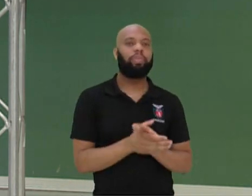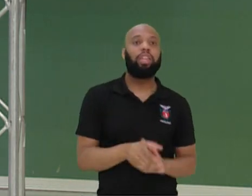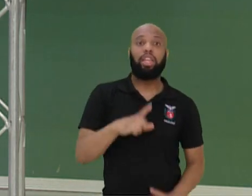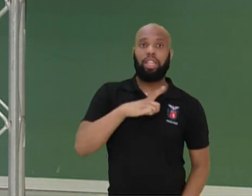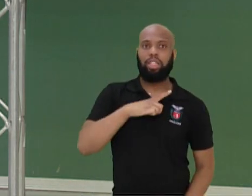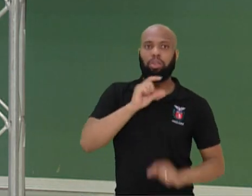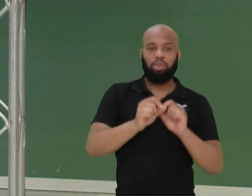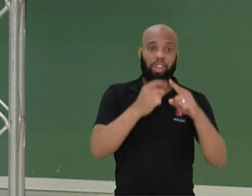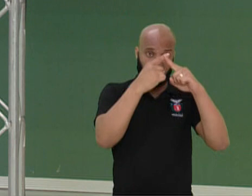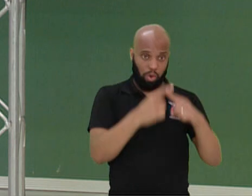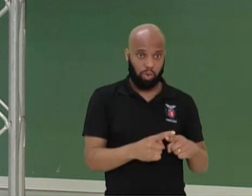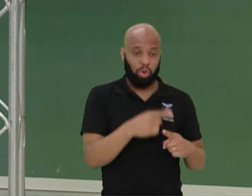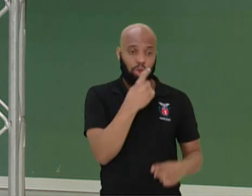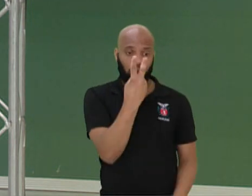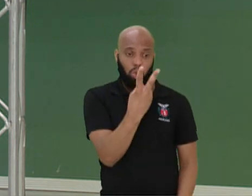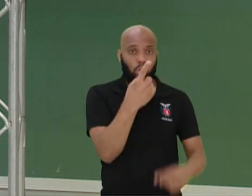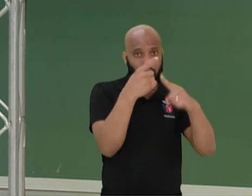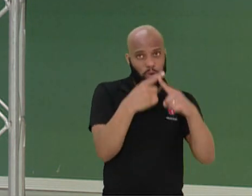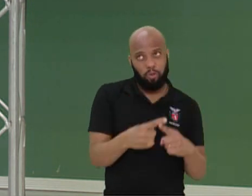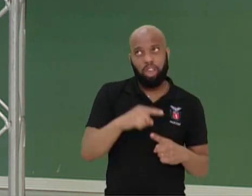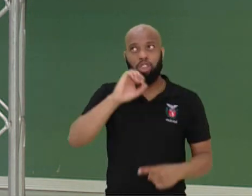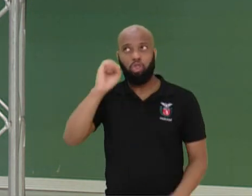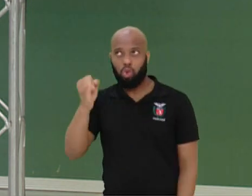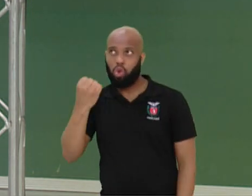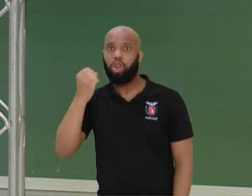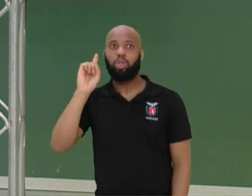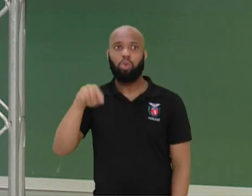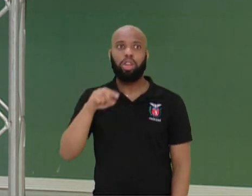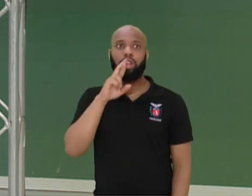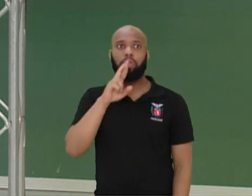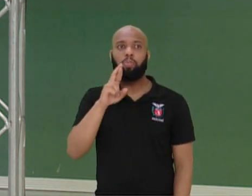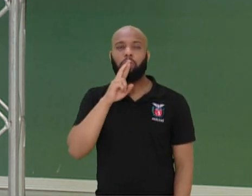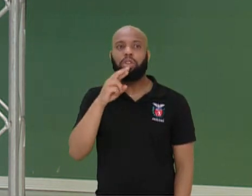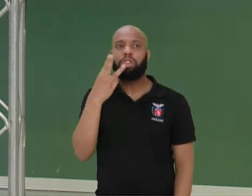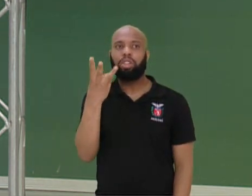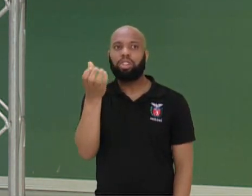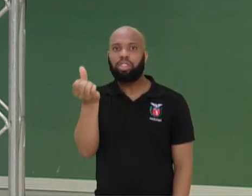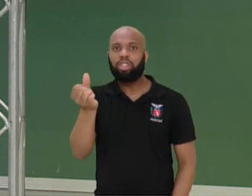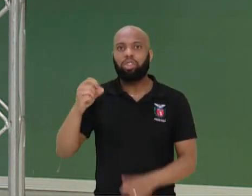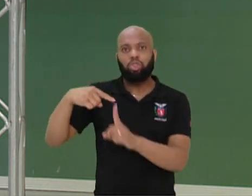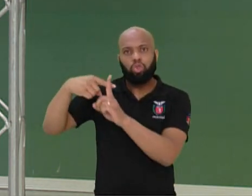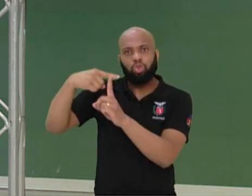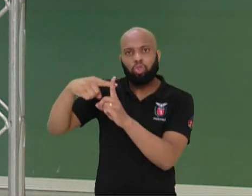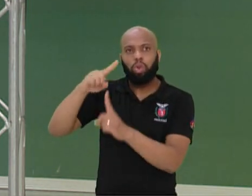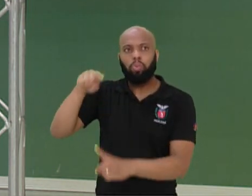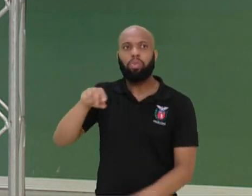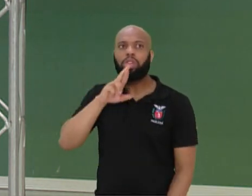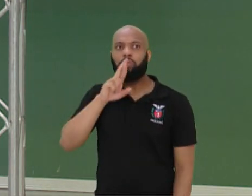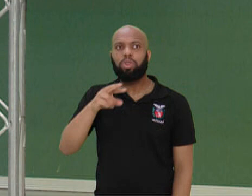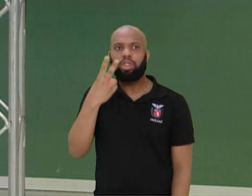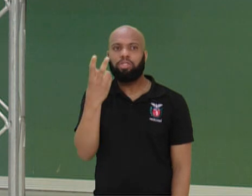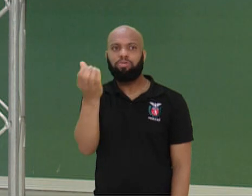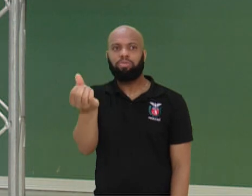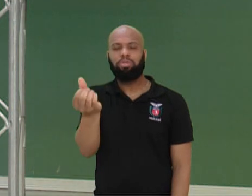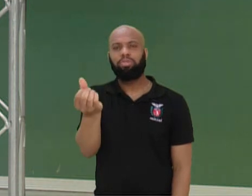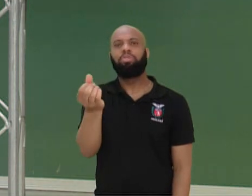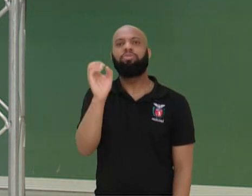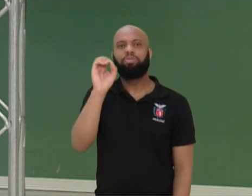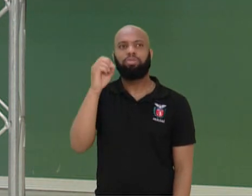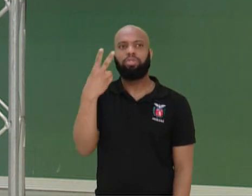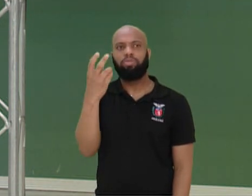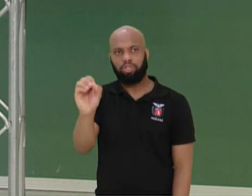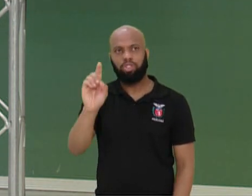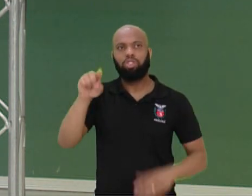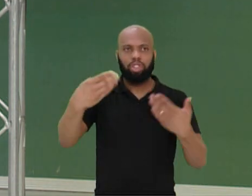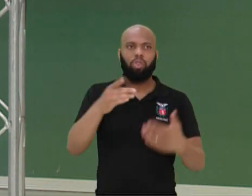produto é 2 vezes 18, né? 2 vezes 18 dá 36. Se eu somar 2 com 18, dá 20. Então, fechou, é 2